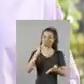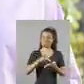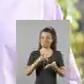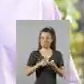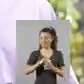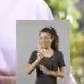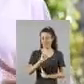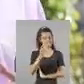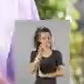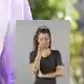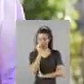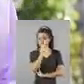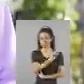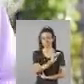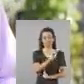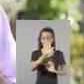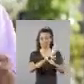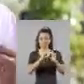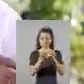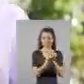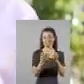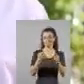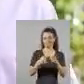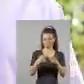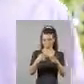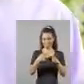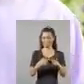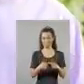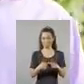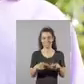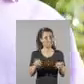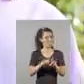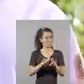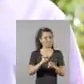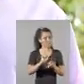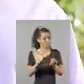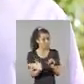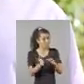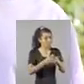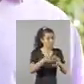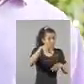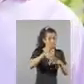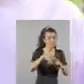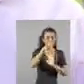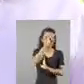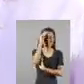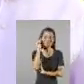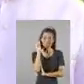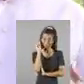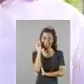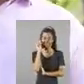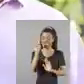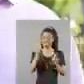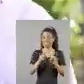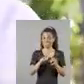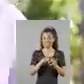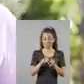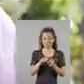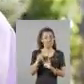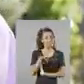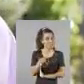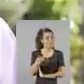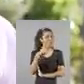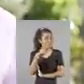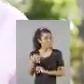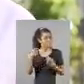verdade não vira as costas para nenhum bairro da cidade, não se esconde dentro da prefeitura e muito menos deixa